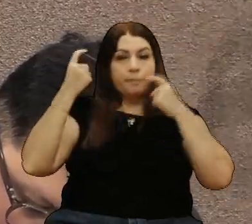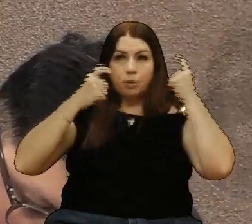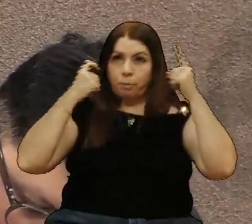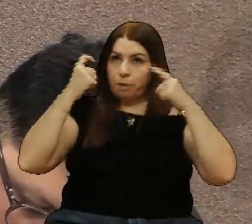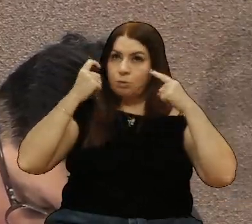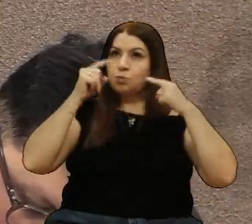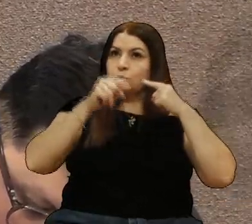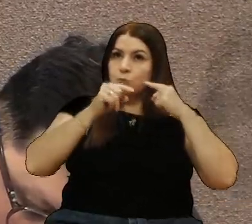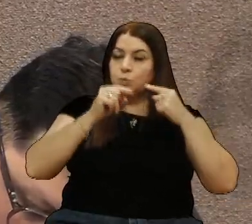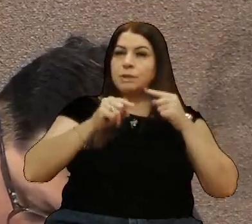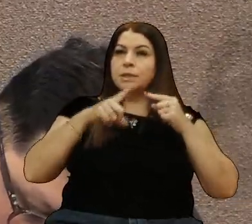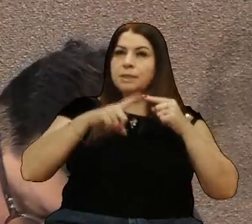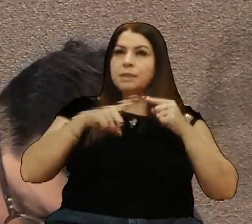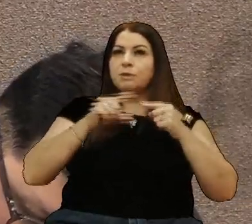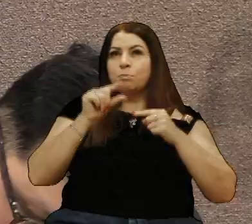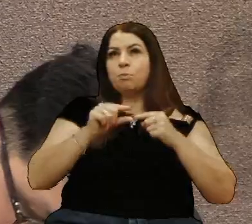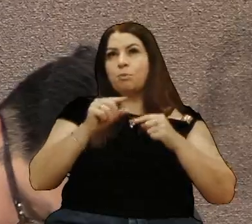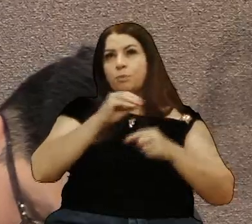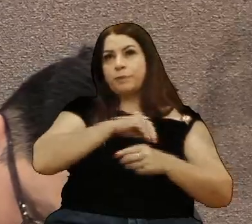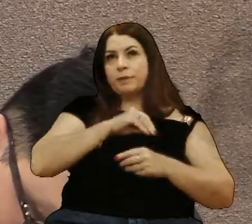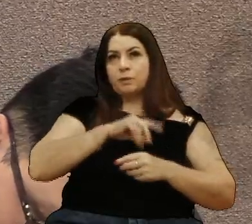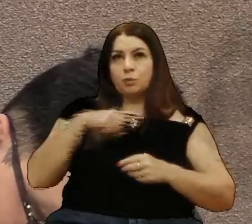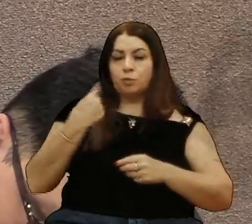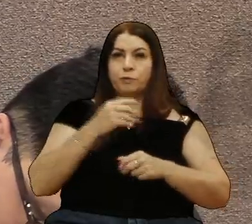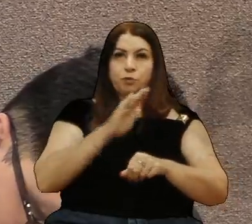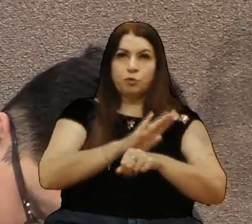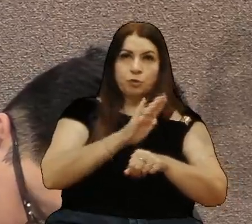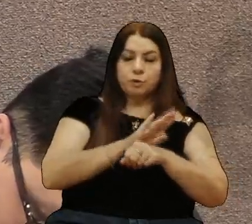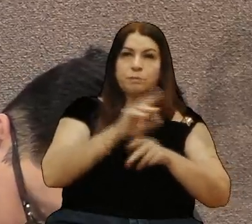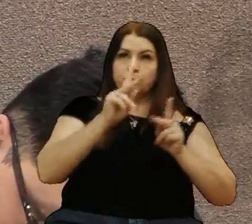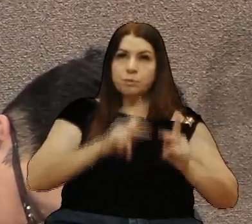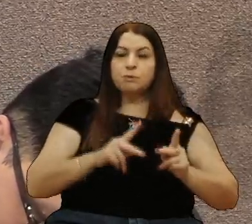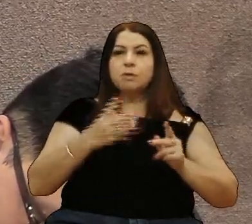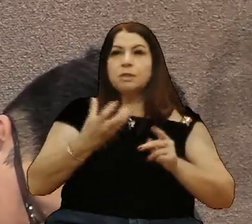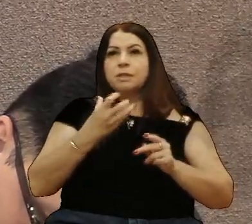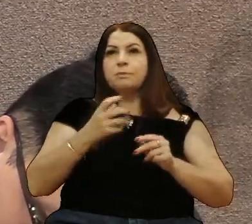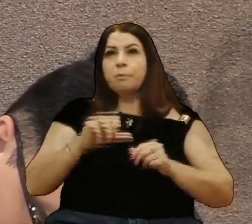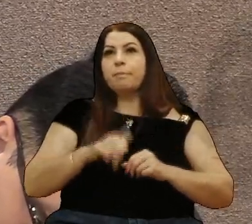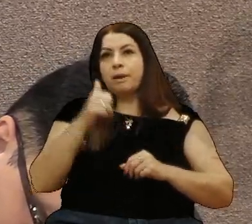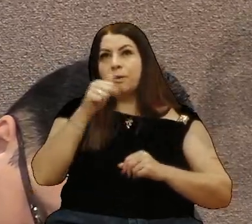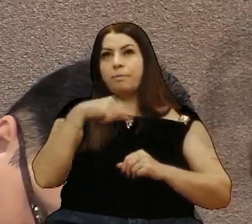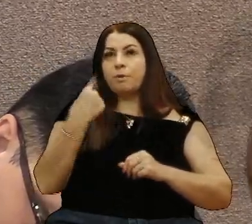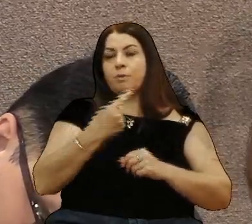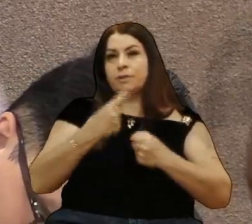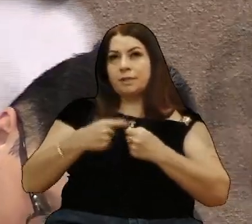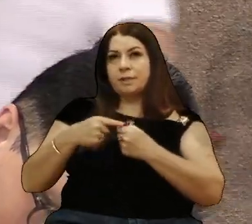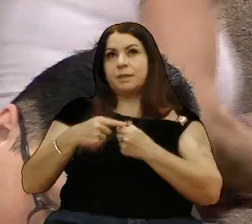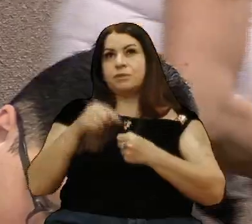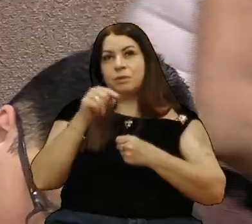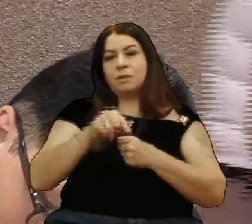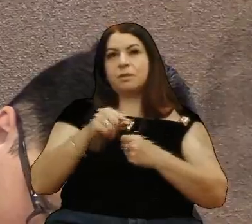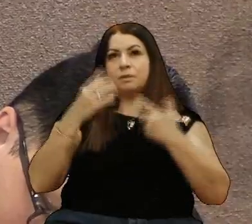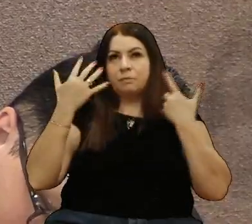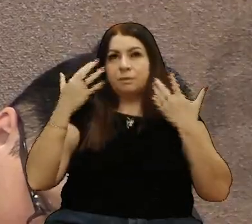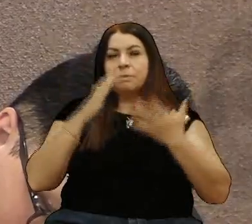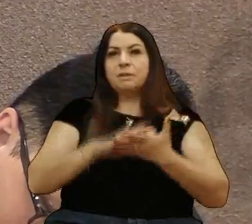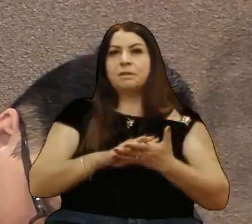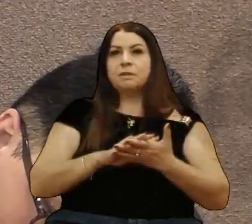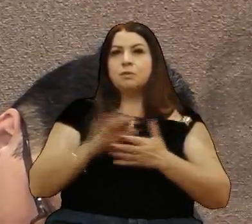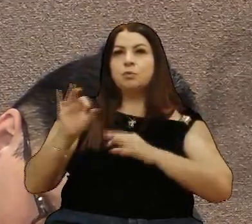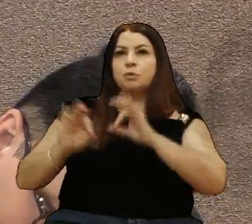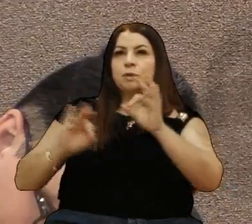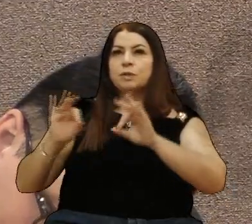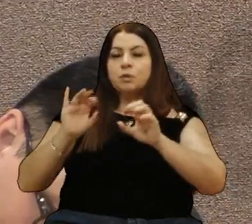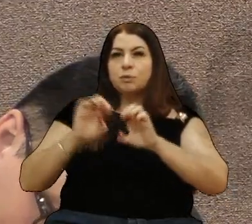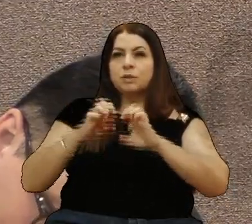com aqueles que têm pouca renda. Nós ajudamos essas pessoas, nós queremos o melhor para a nossa cidade. E aqui eu parabenizo os organizadores